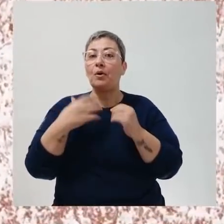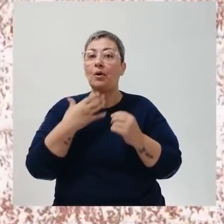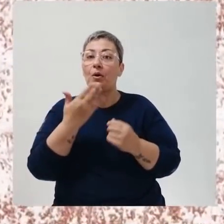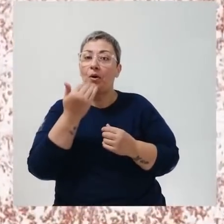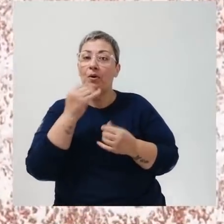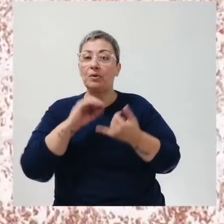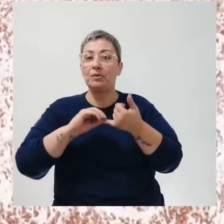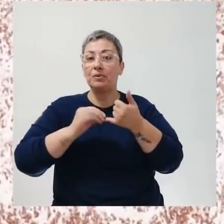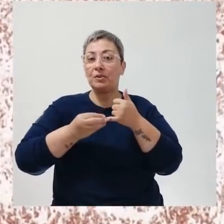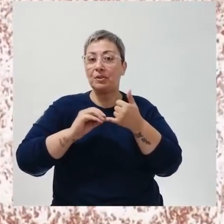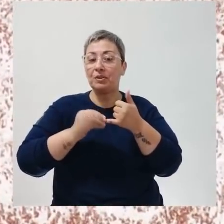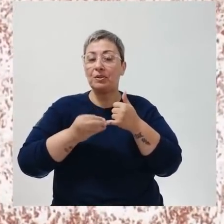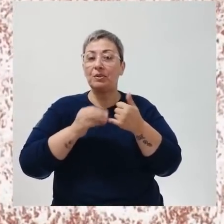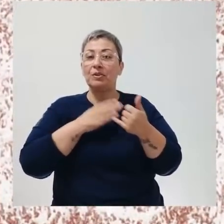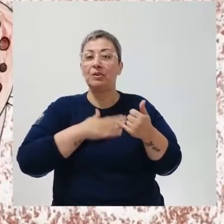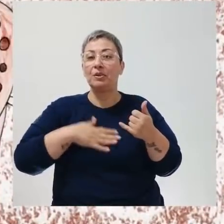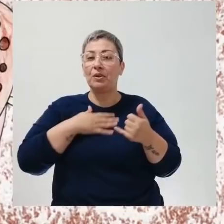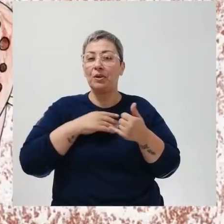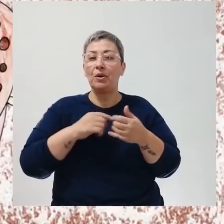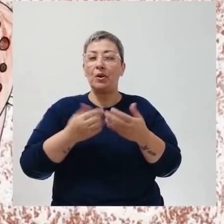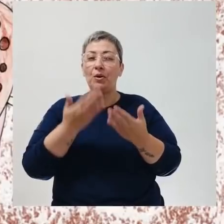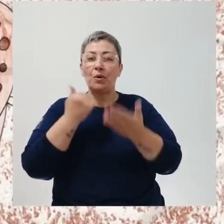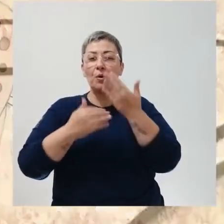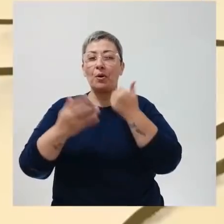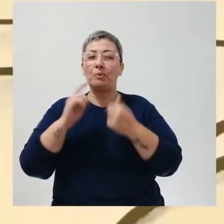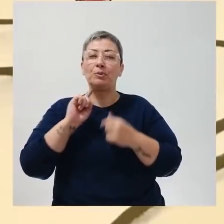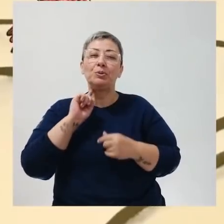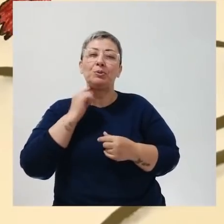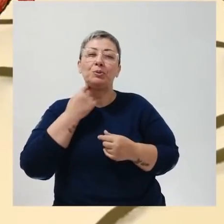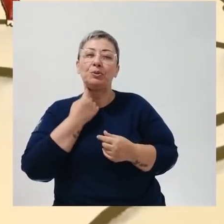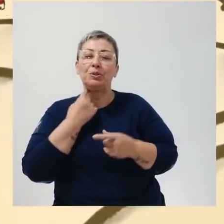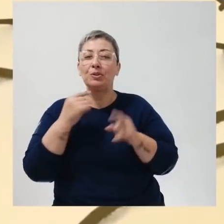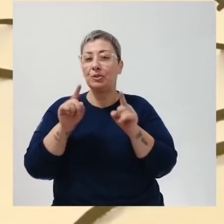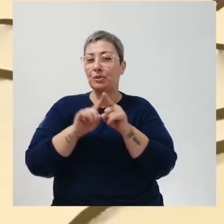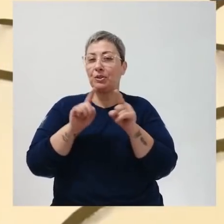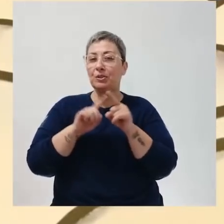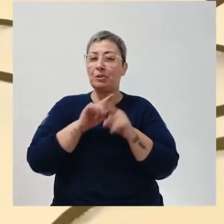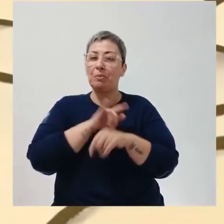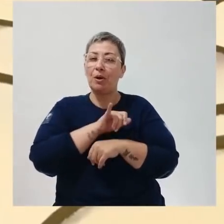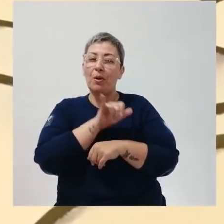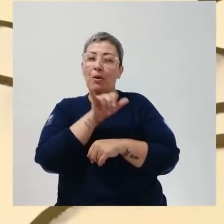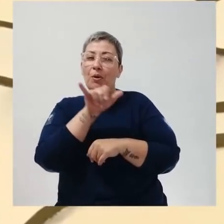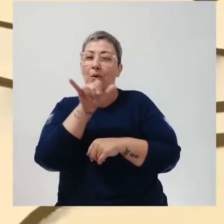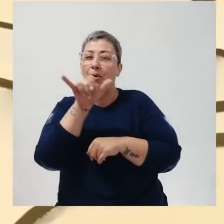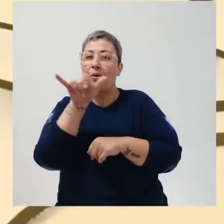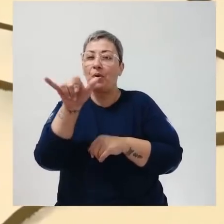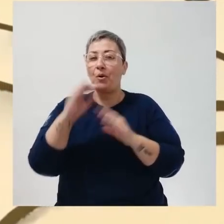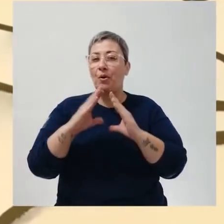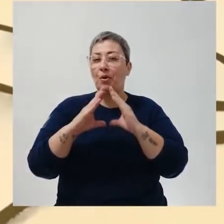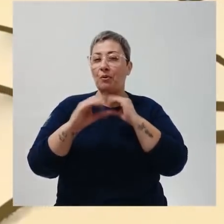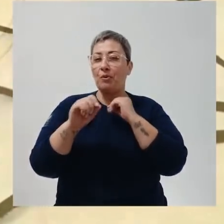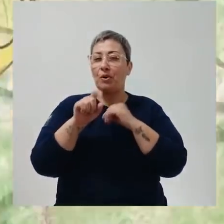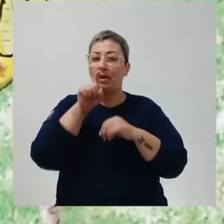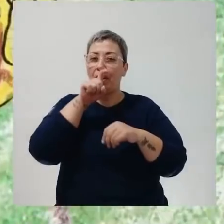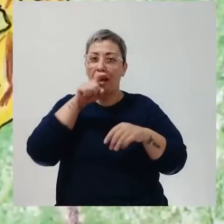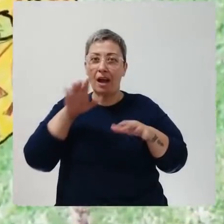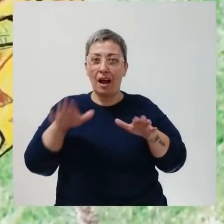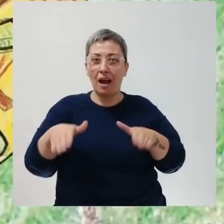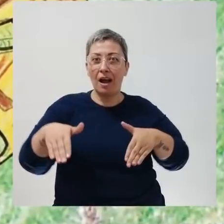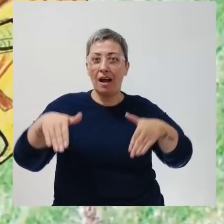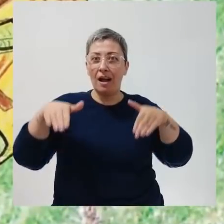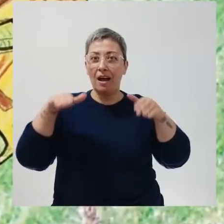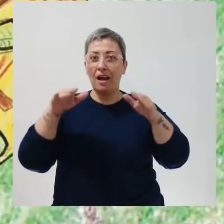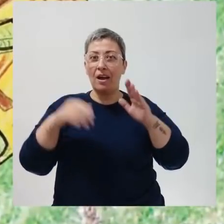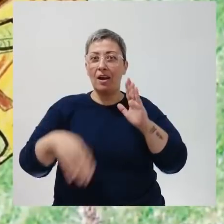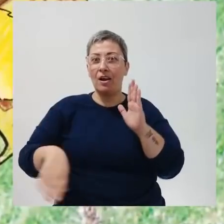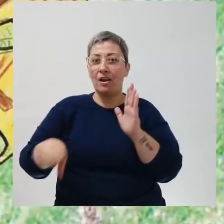comer feijão. Come tanto que fica todo sujão. Também anda de avião para fugir do gavião. Chegando no